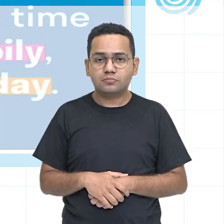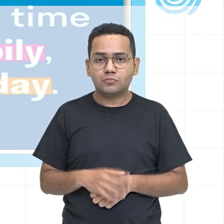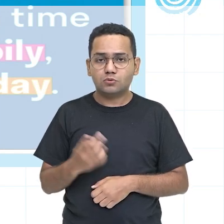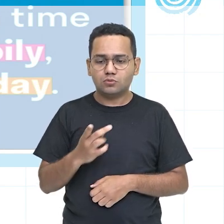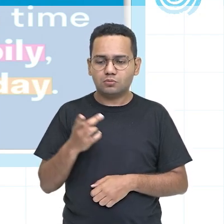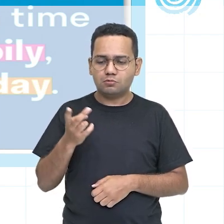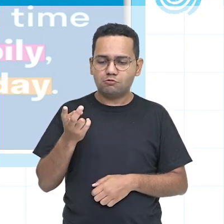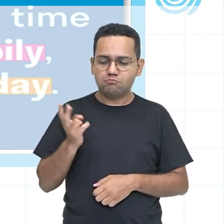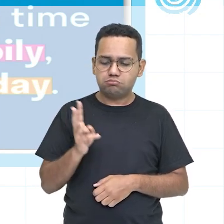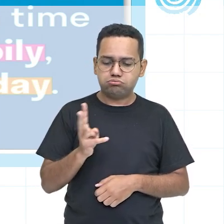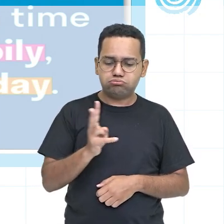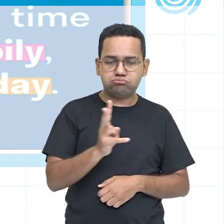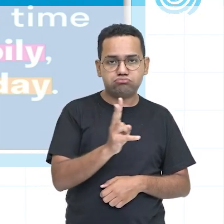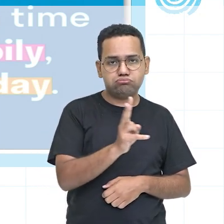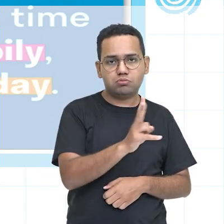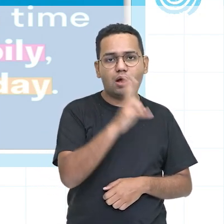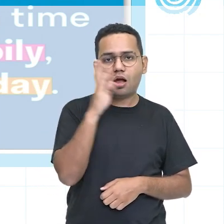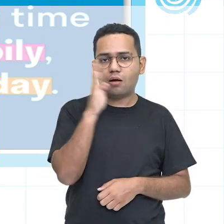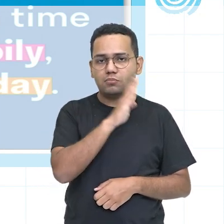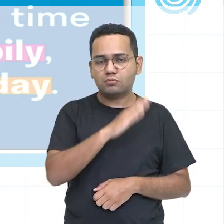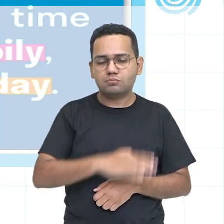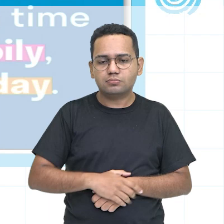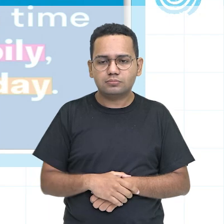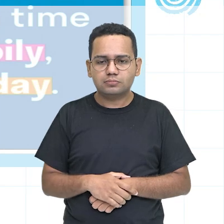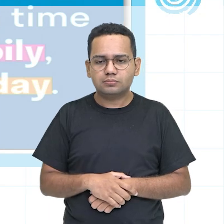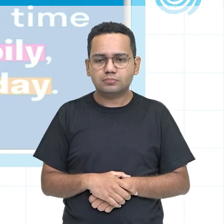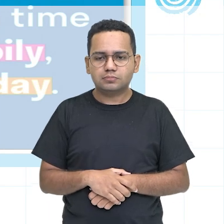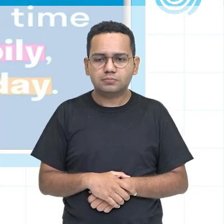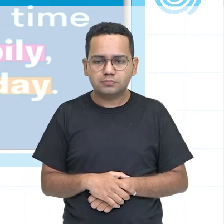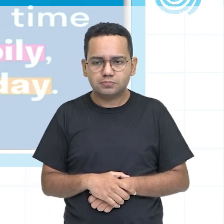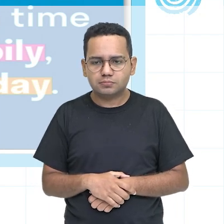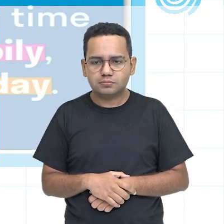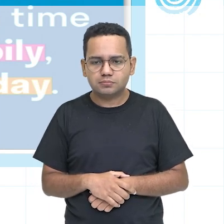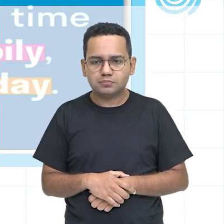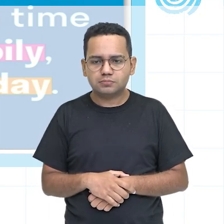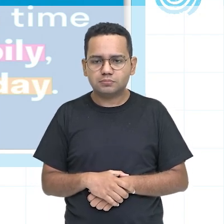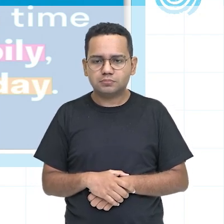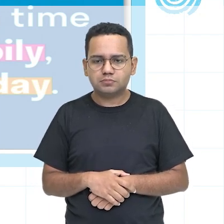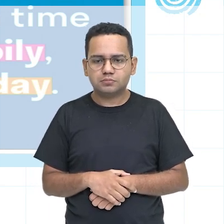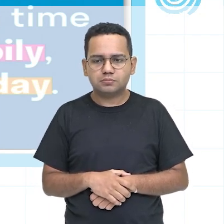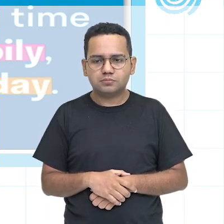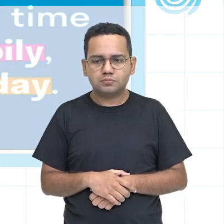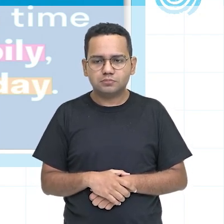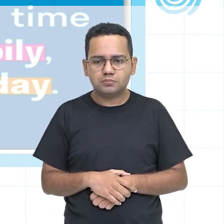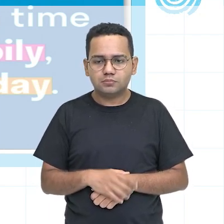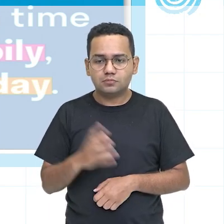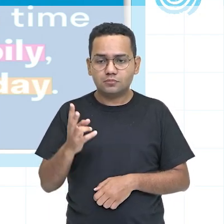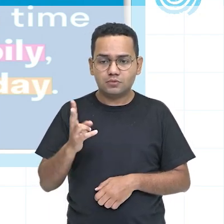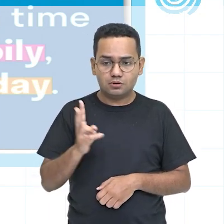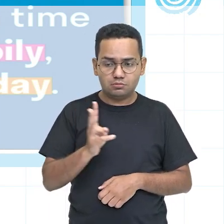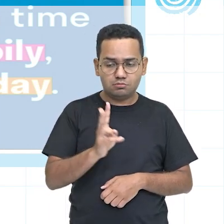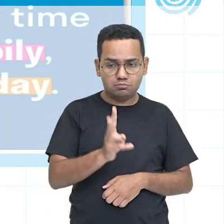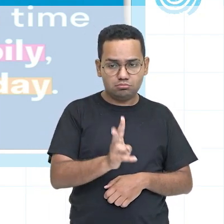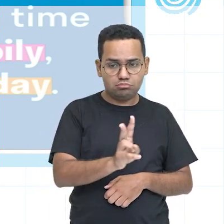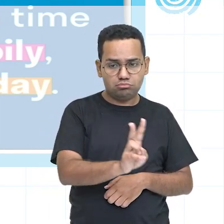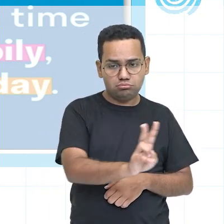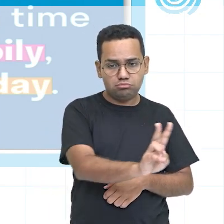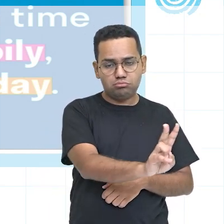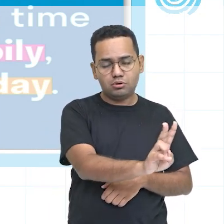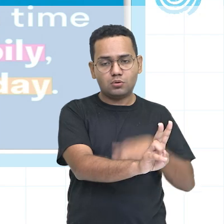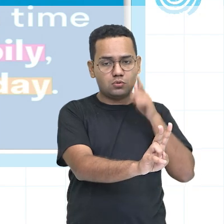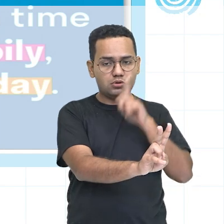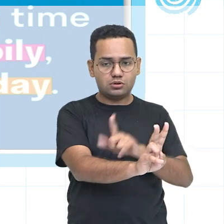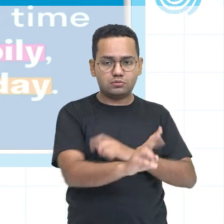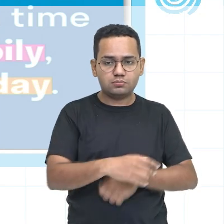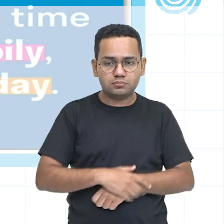escola rapidamente. They reached school just in time. Eles chegaram na escola, a expressão reached quer dizer alcançar,